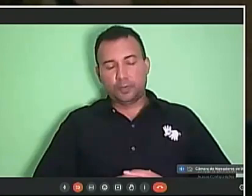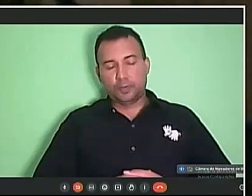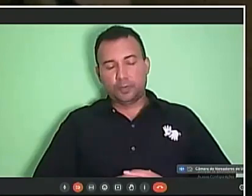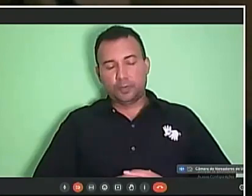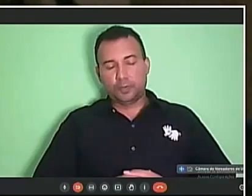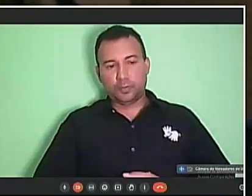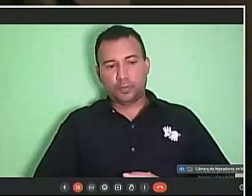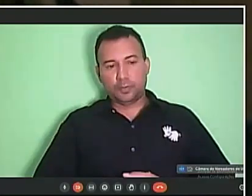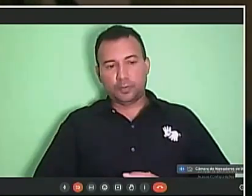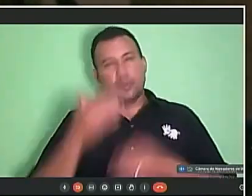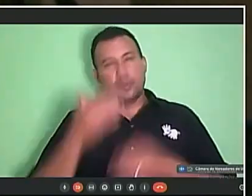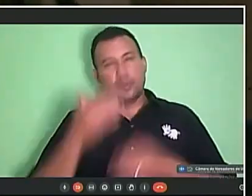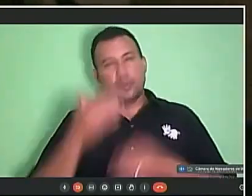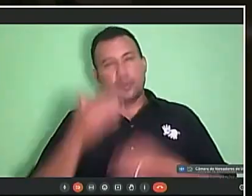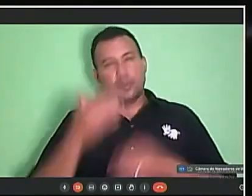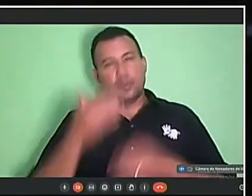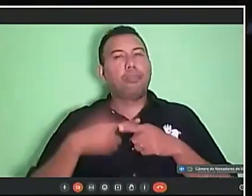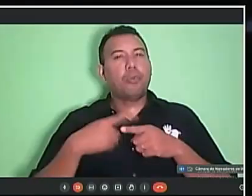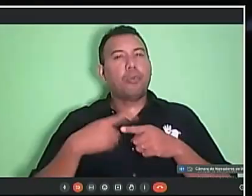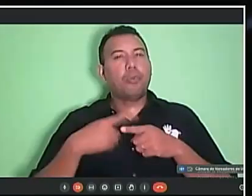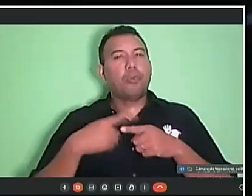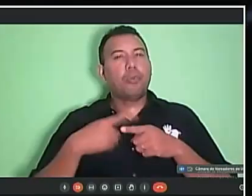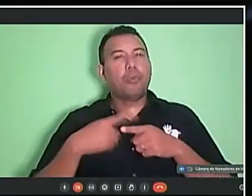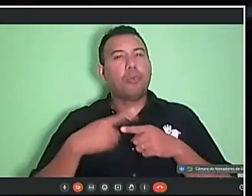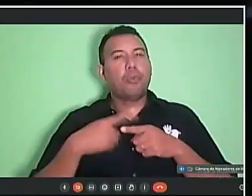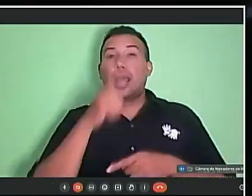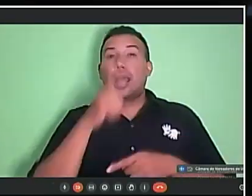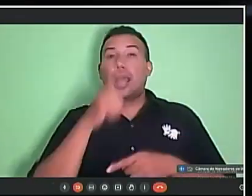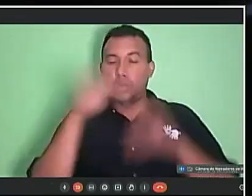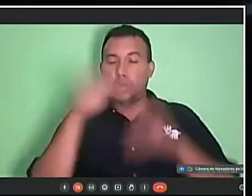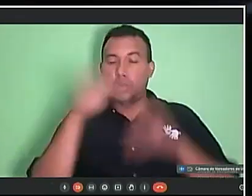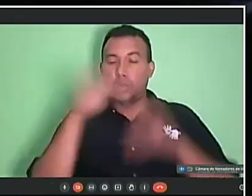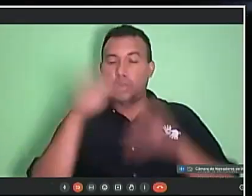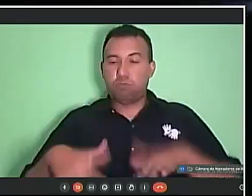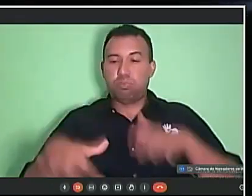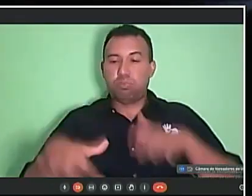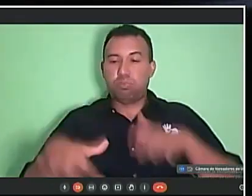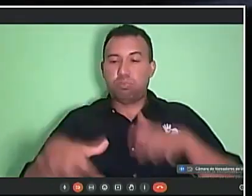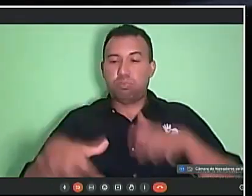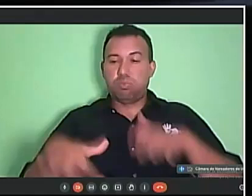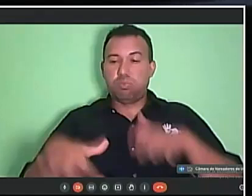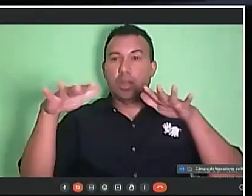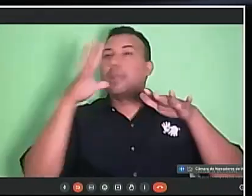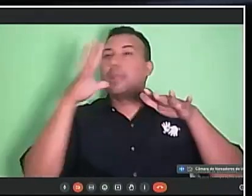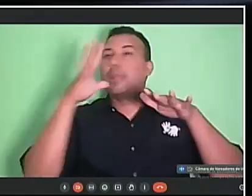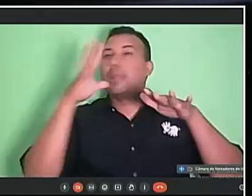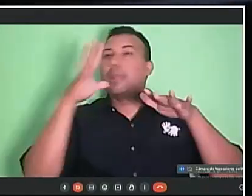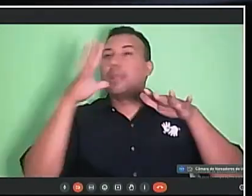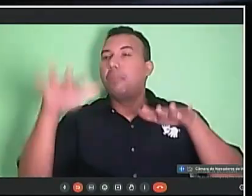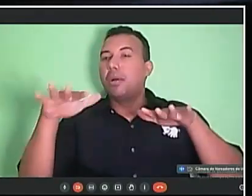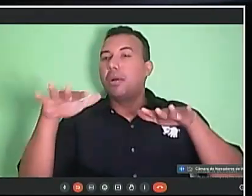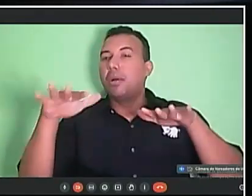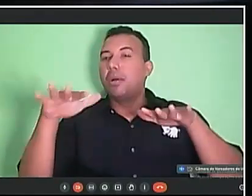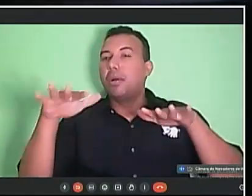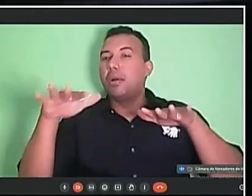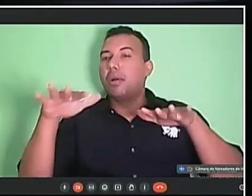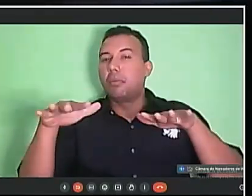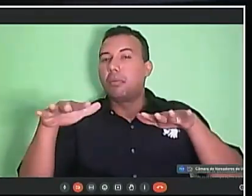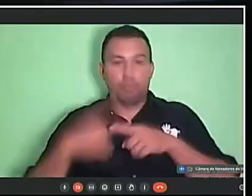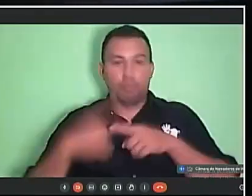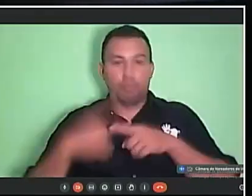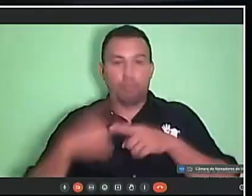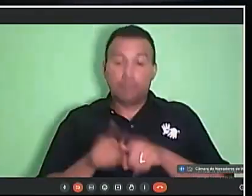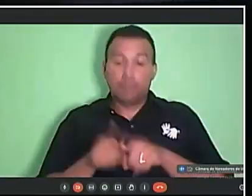saber por que as águas desta vez não estão abaixando como das outras enchentes. E também como vai ficar as